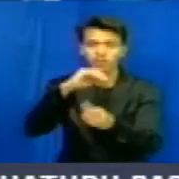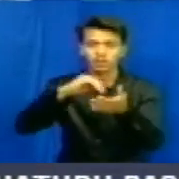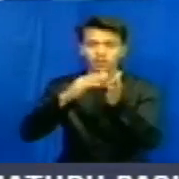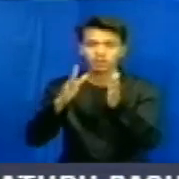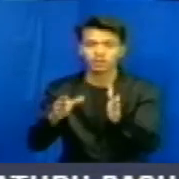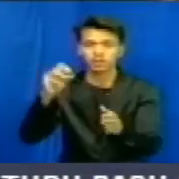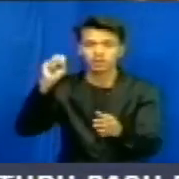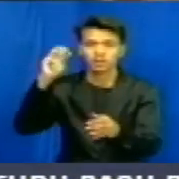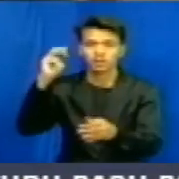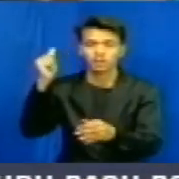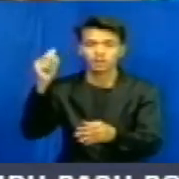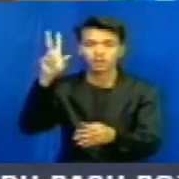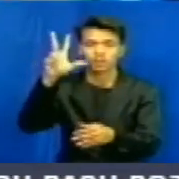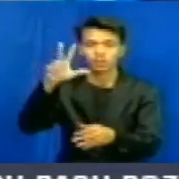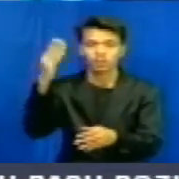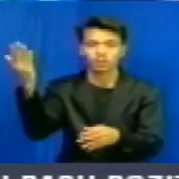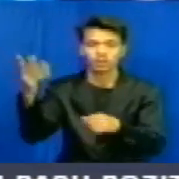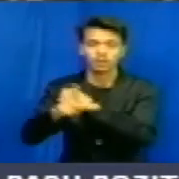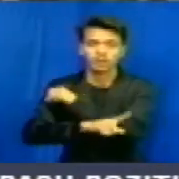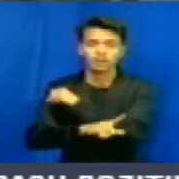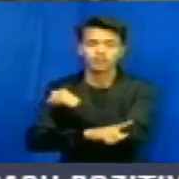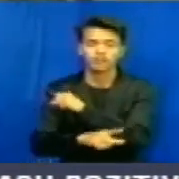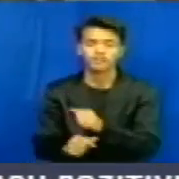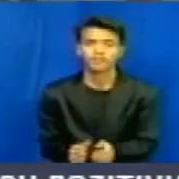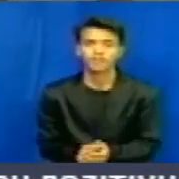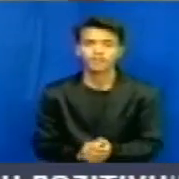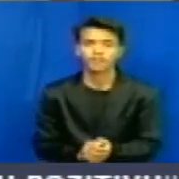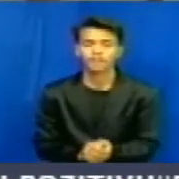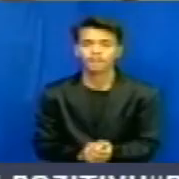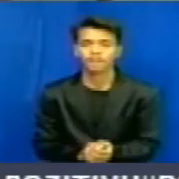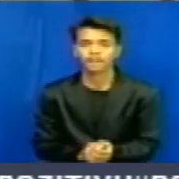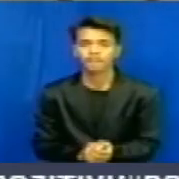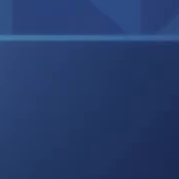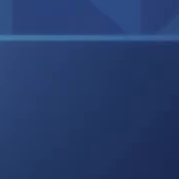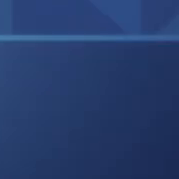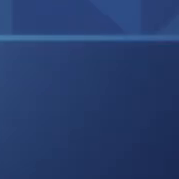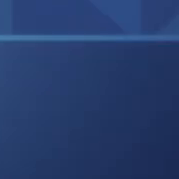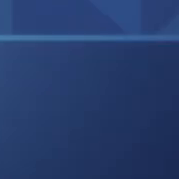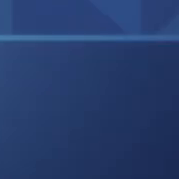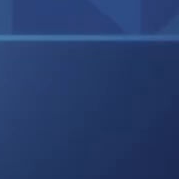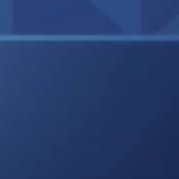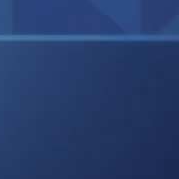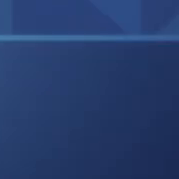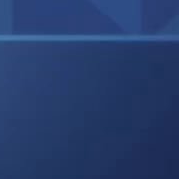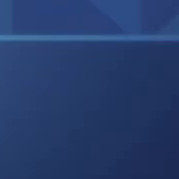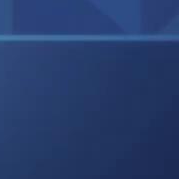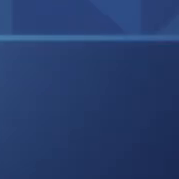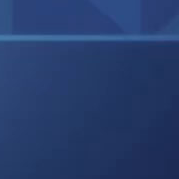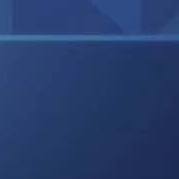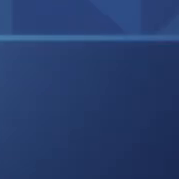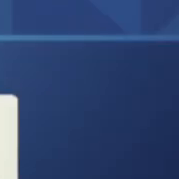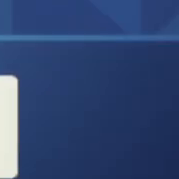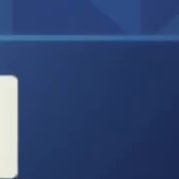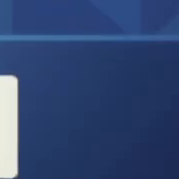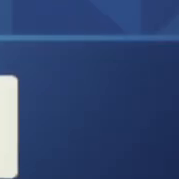ensino secular tolu iha Liquiçá. Husi Liquiçá, Delcio dos Santos, RTTeli. Hai,